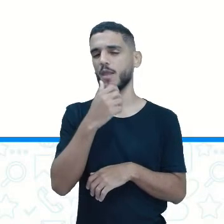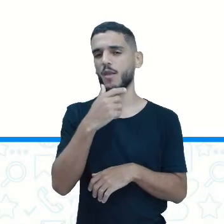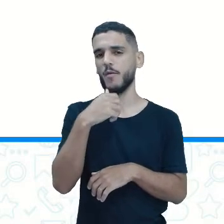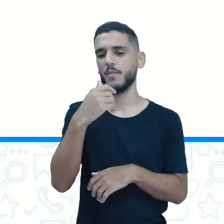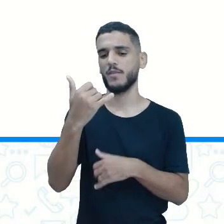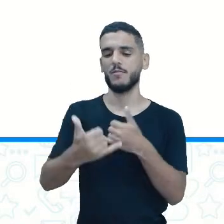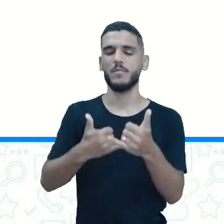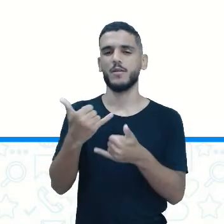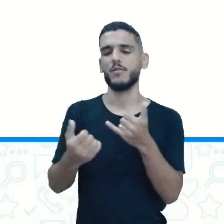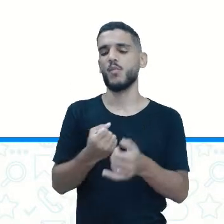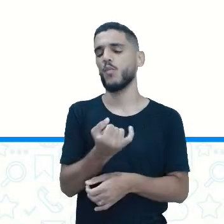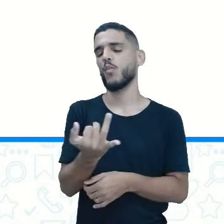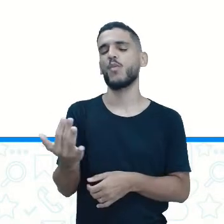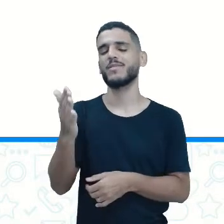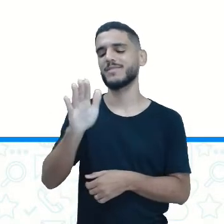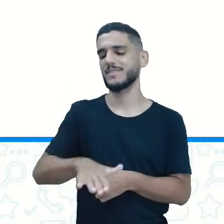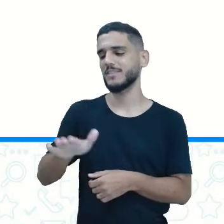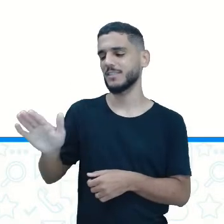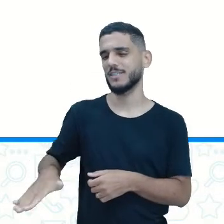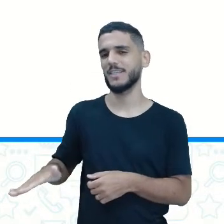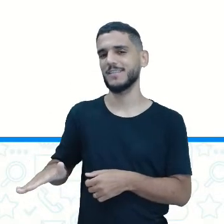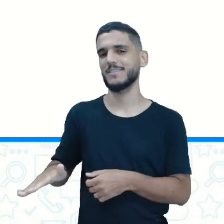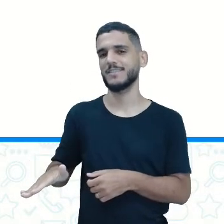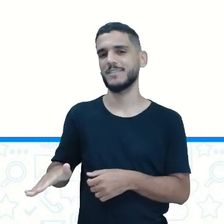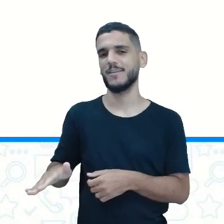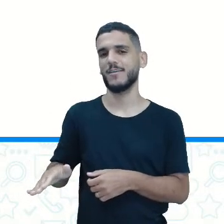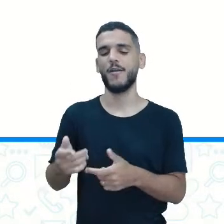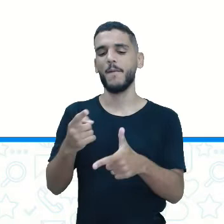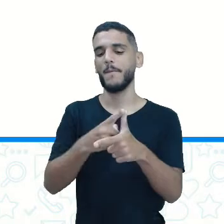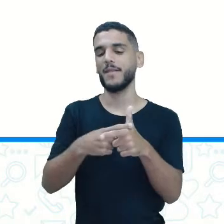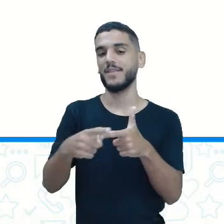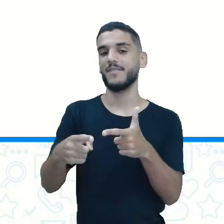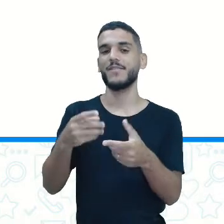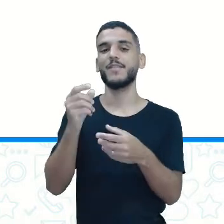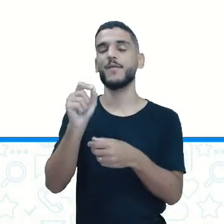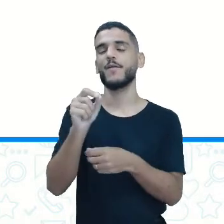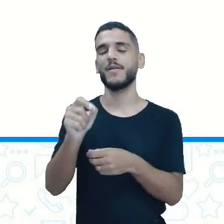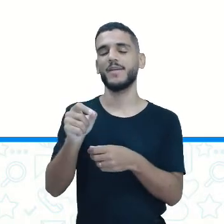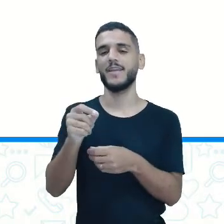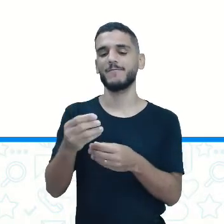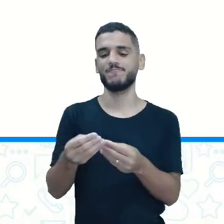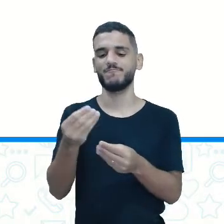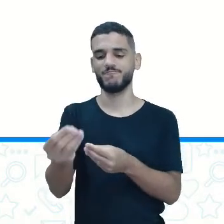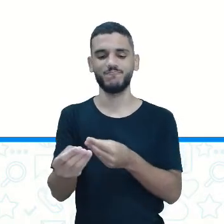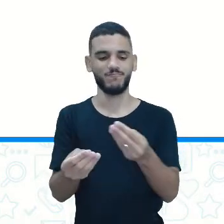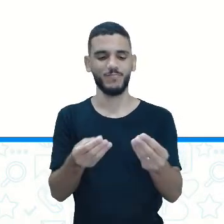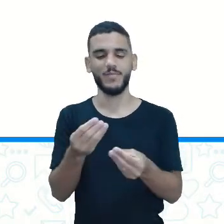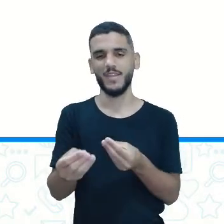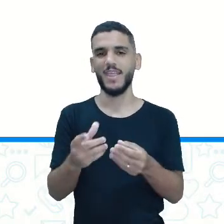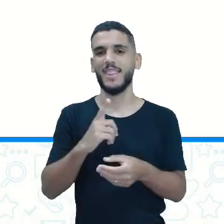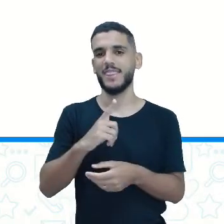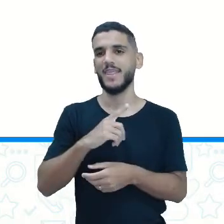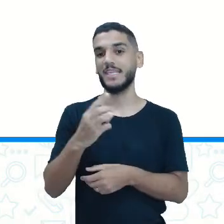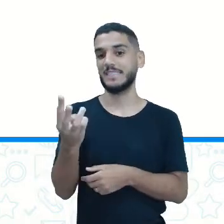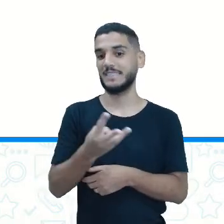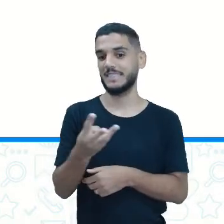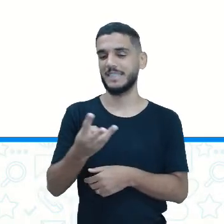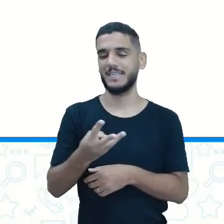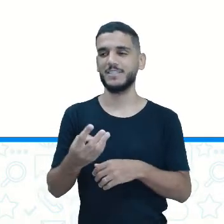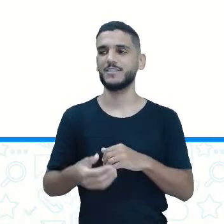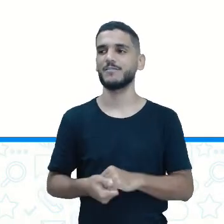quantas crianças para serem divididas essas cartas? A gente já sabe aí que tem 3